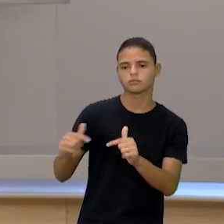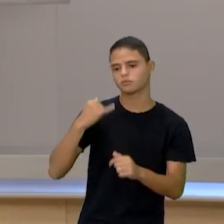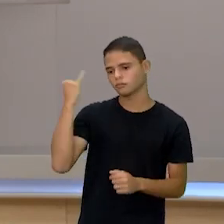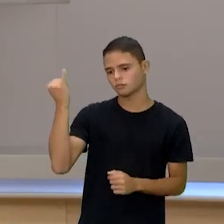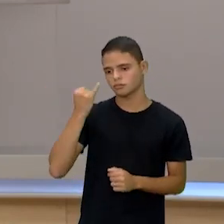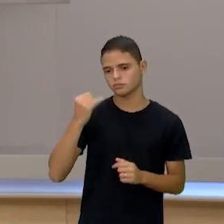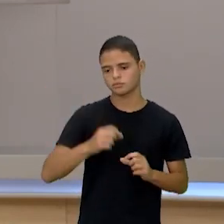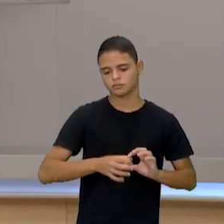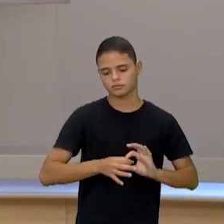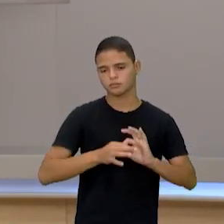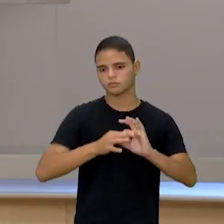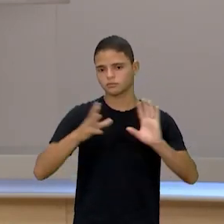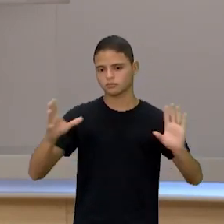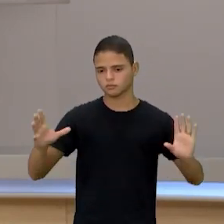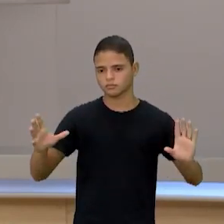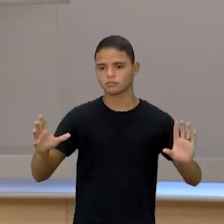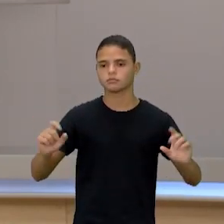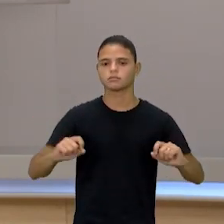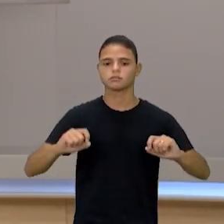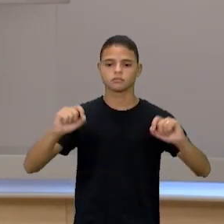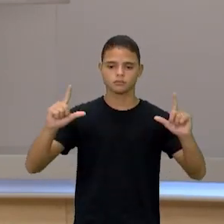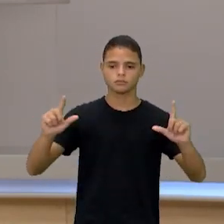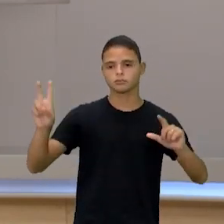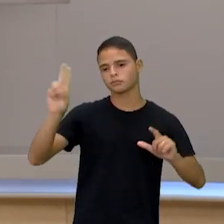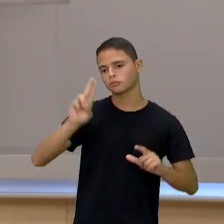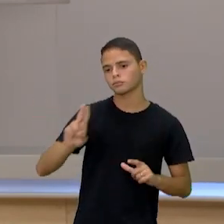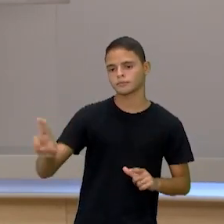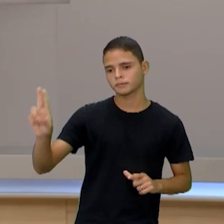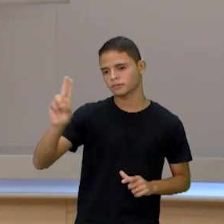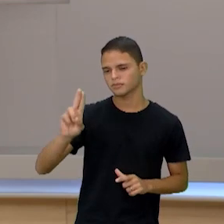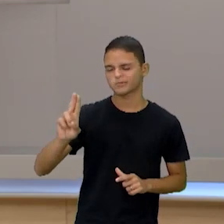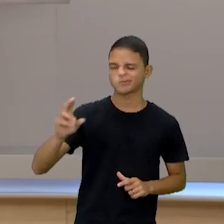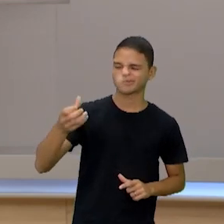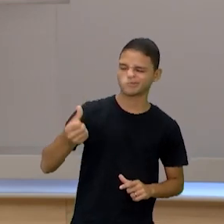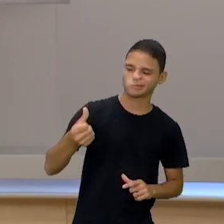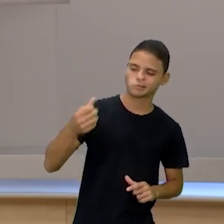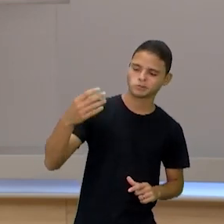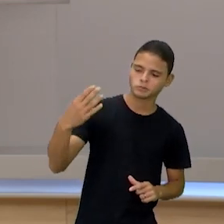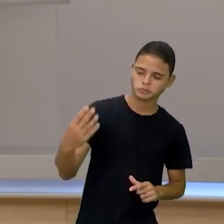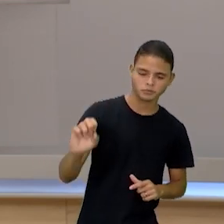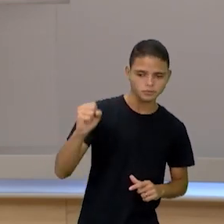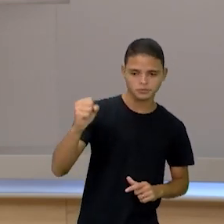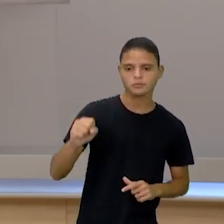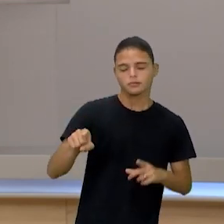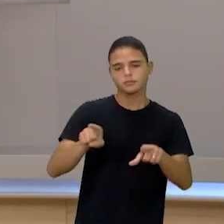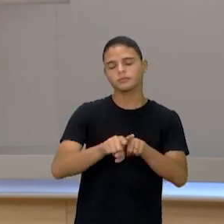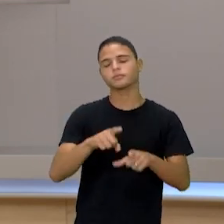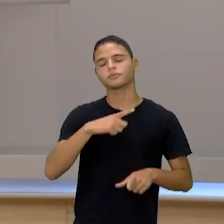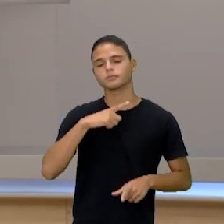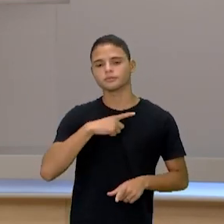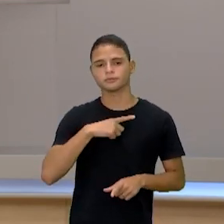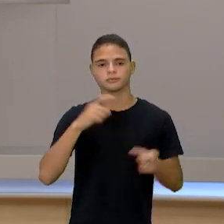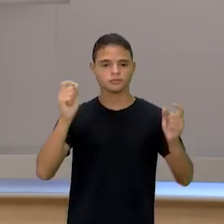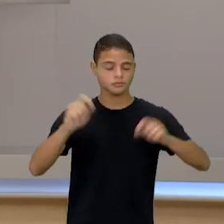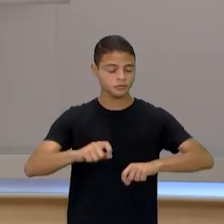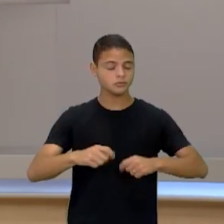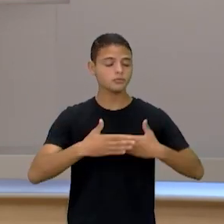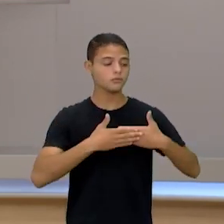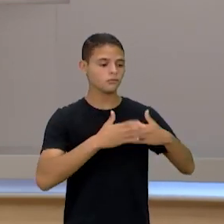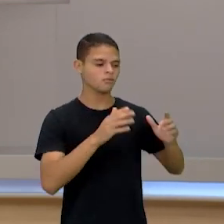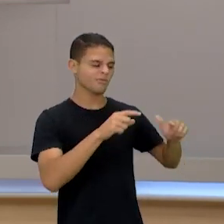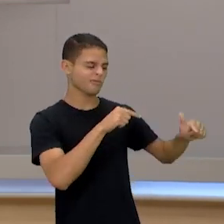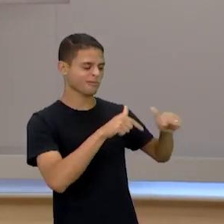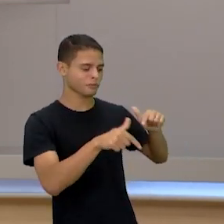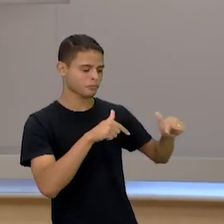importante destacar que a gente ainda utiliza a Resolução 68, que traz todas as identificações ali, possibilidades de abertura desses serviços. Então,